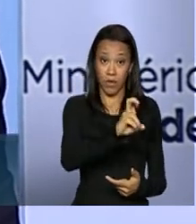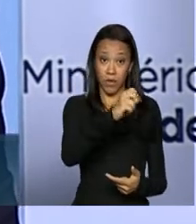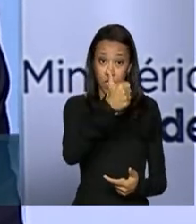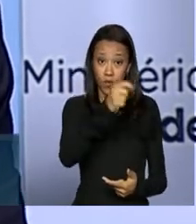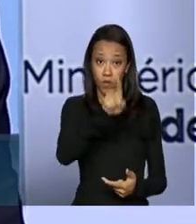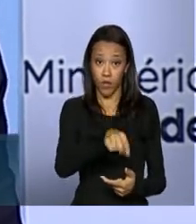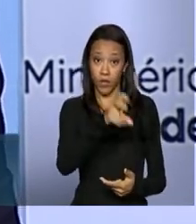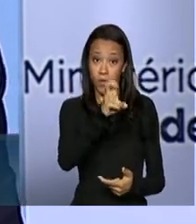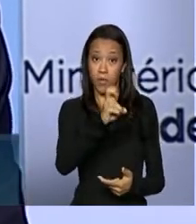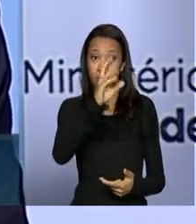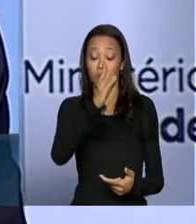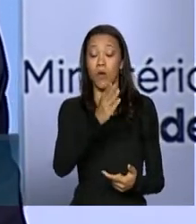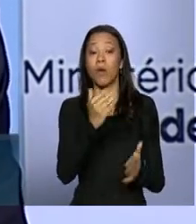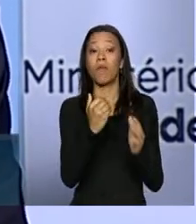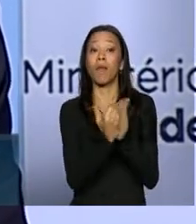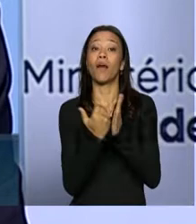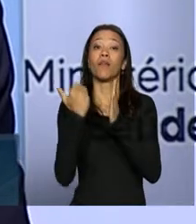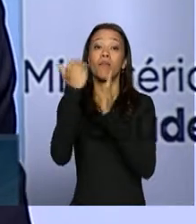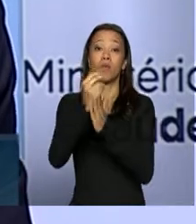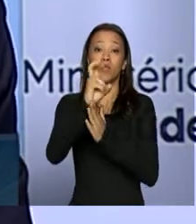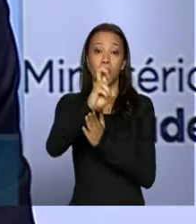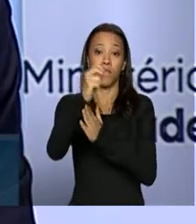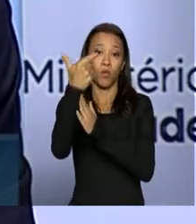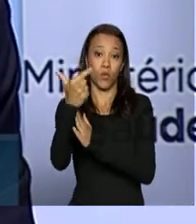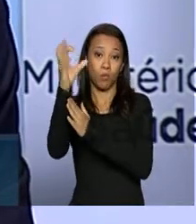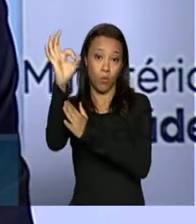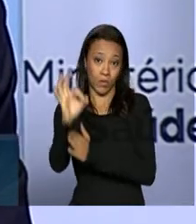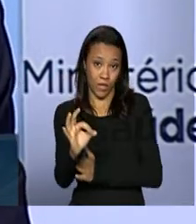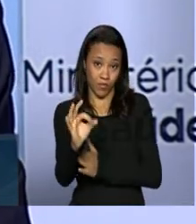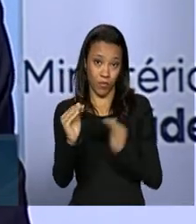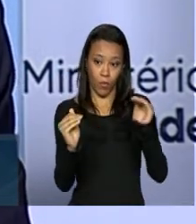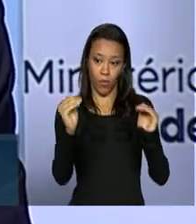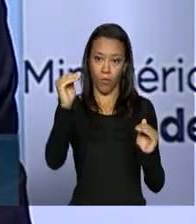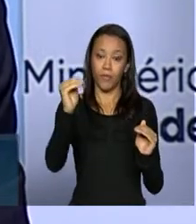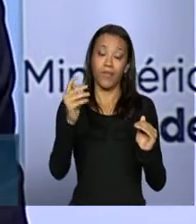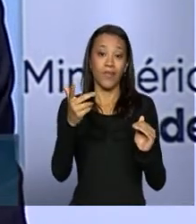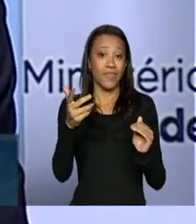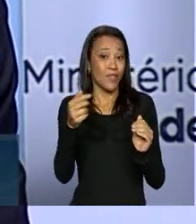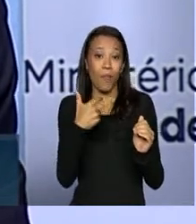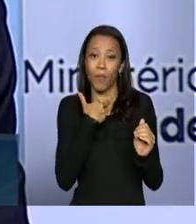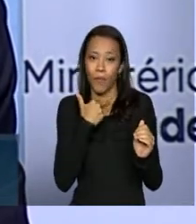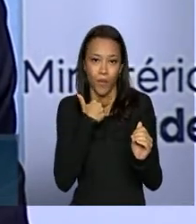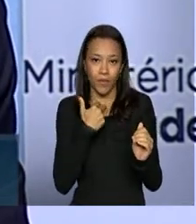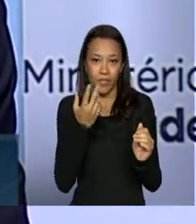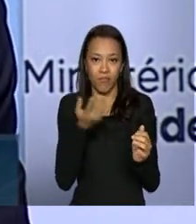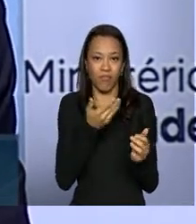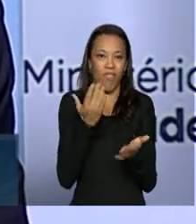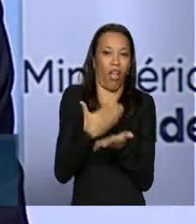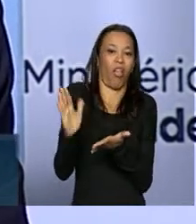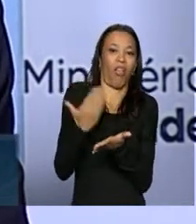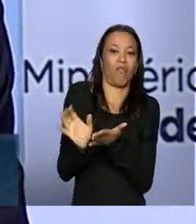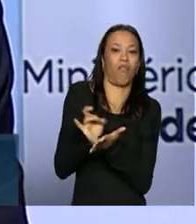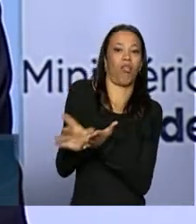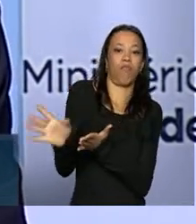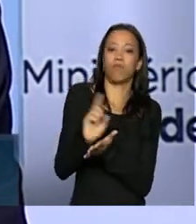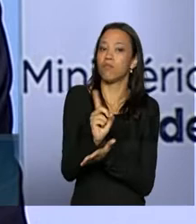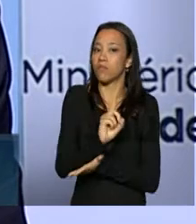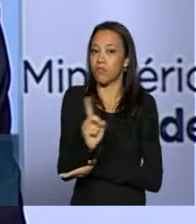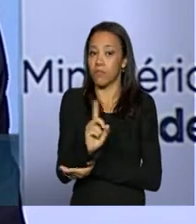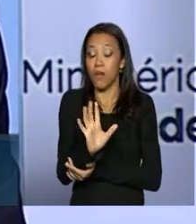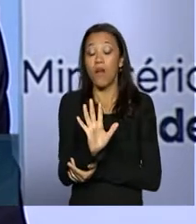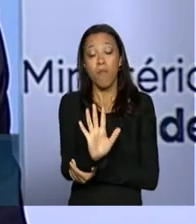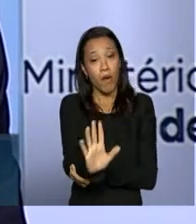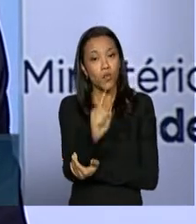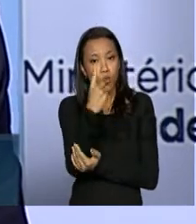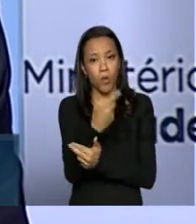para 52,5%. Isso não pode ser desconsiderado. Mas nós temos uma questão que para nós é